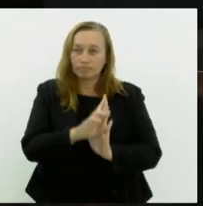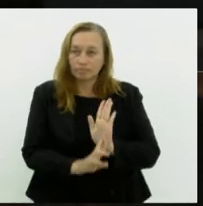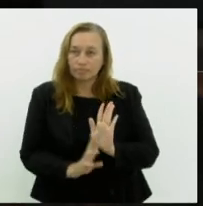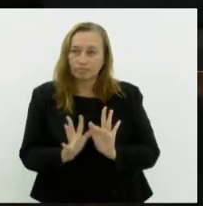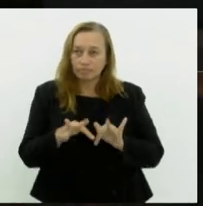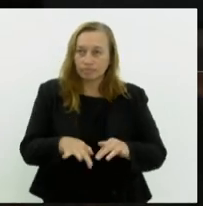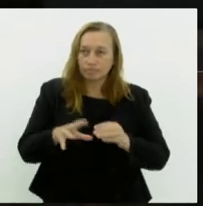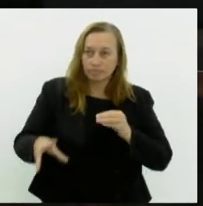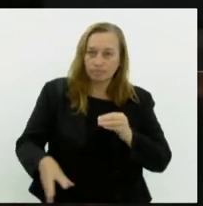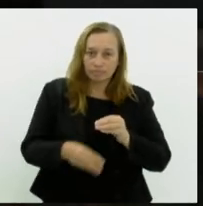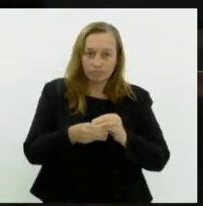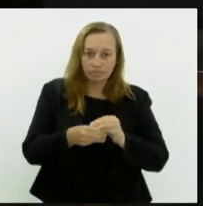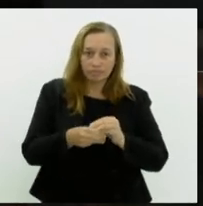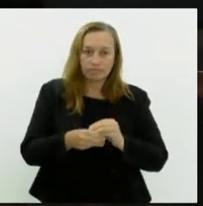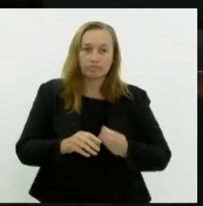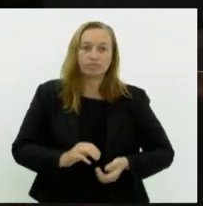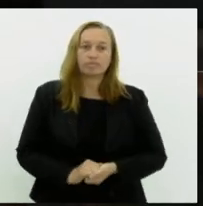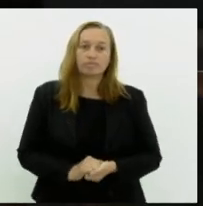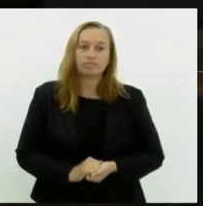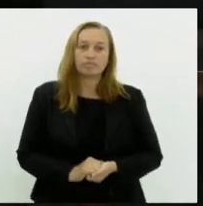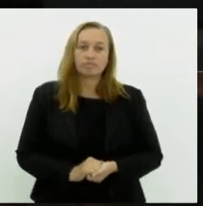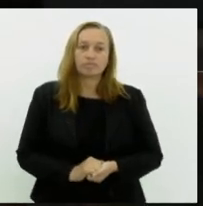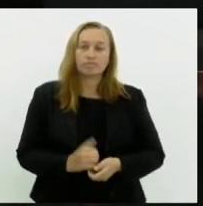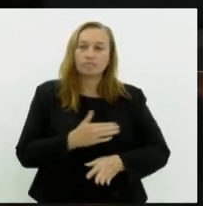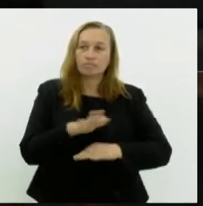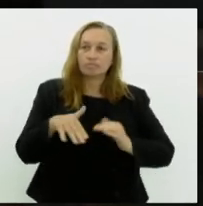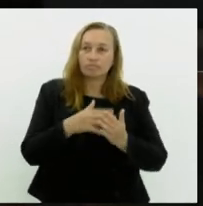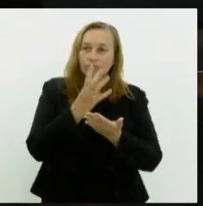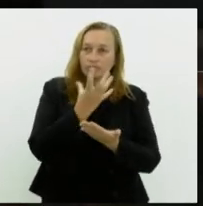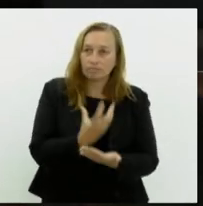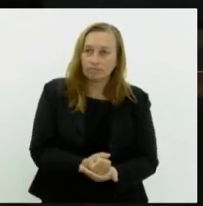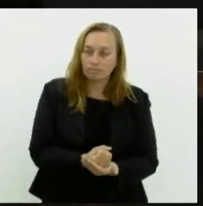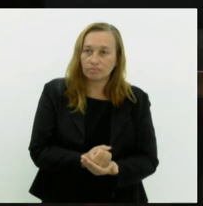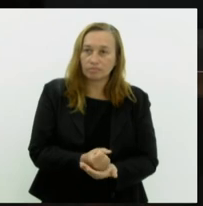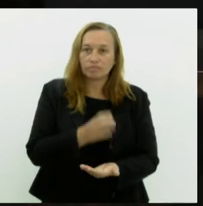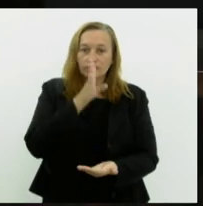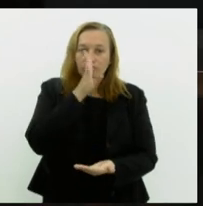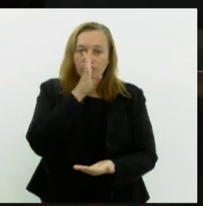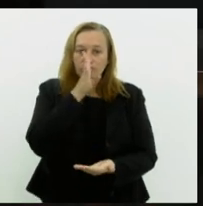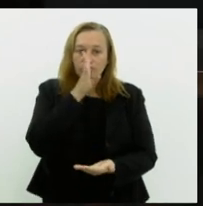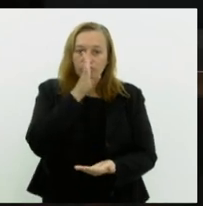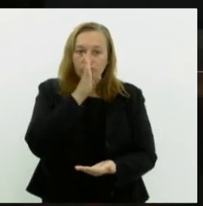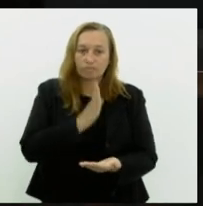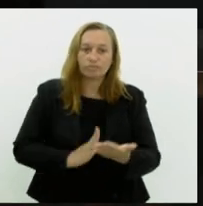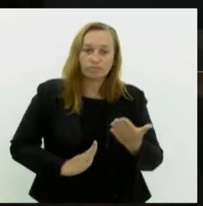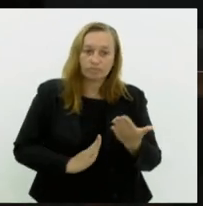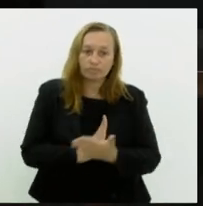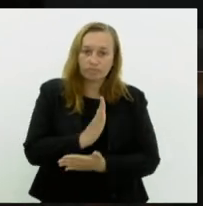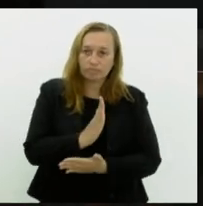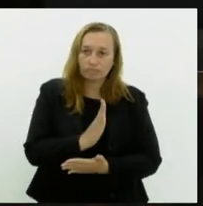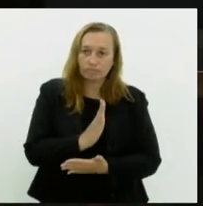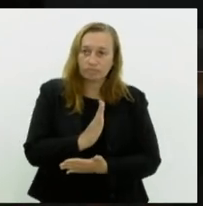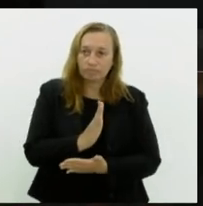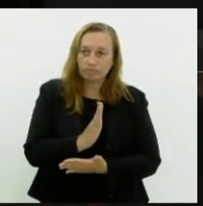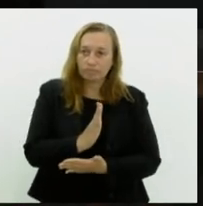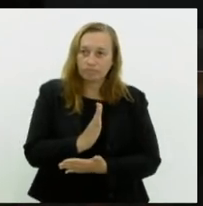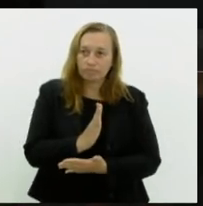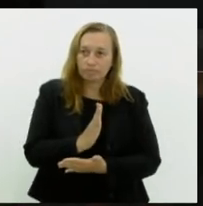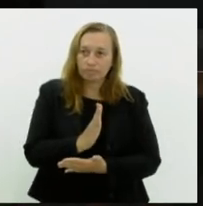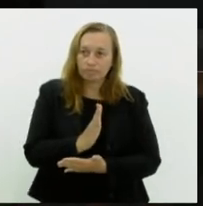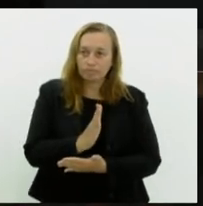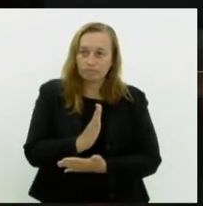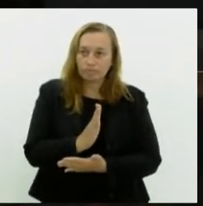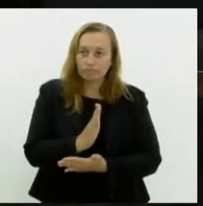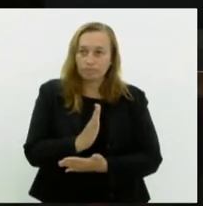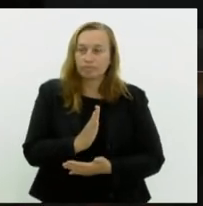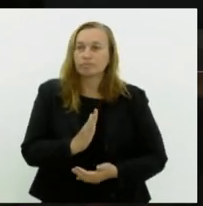assim emendada. Os senhores que aprovam, permaneçam como estão. Aprovada,